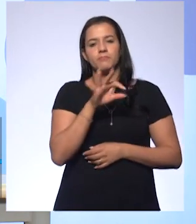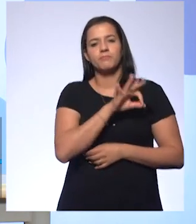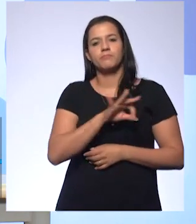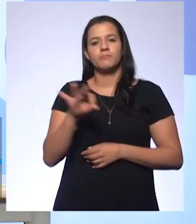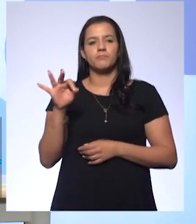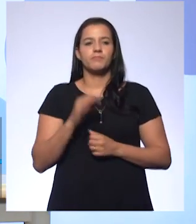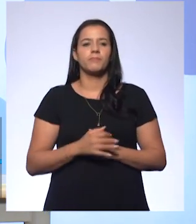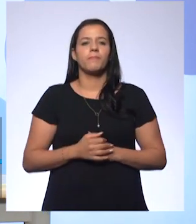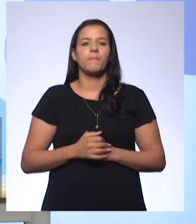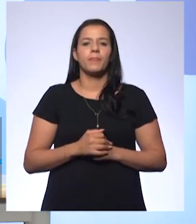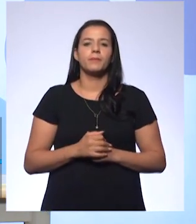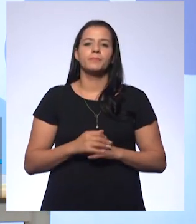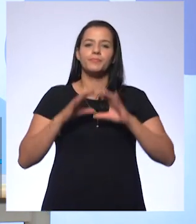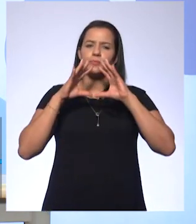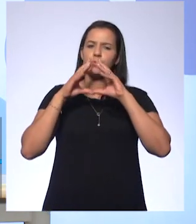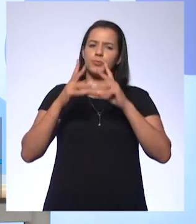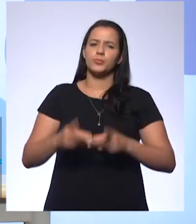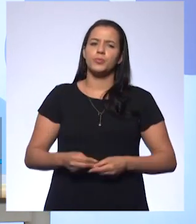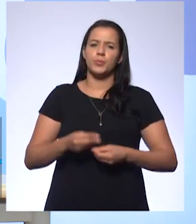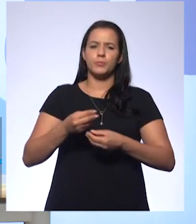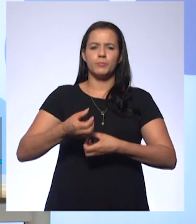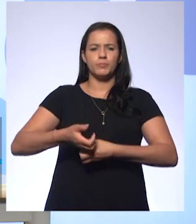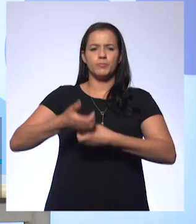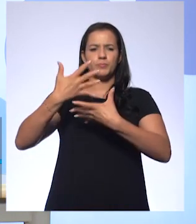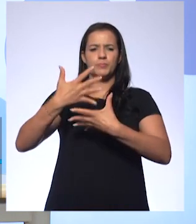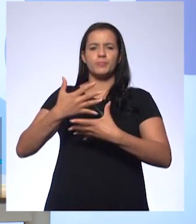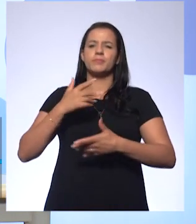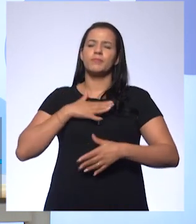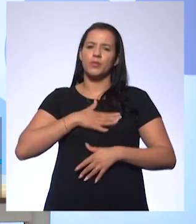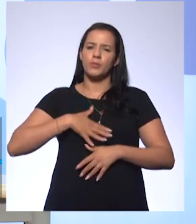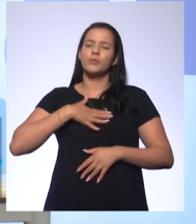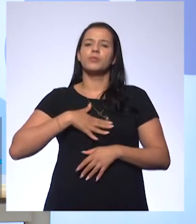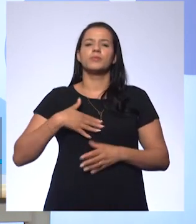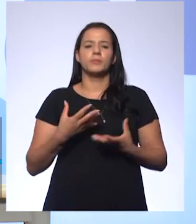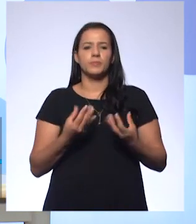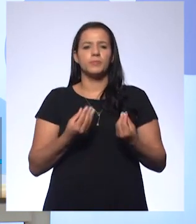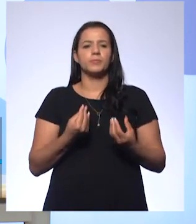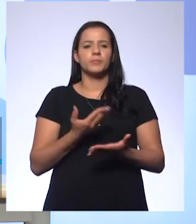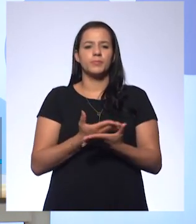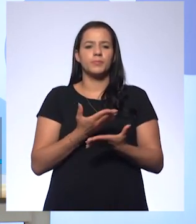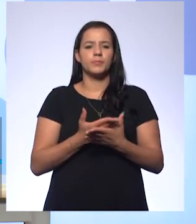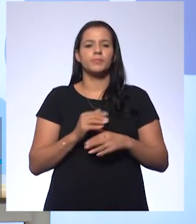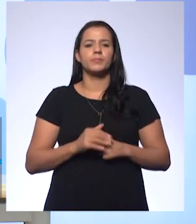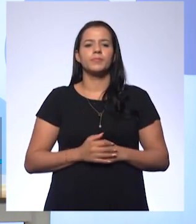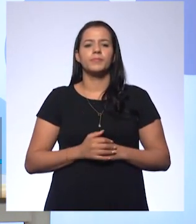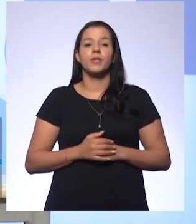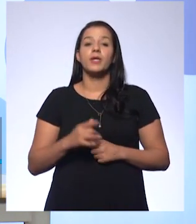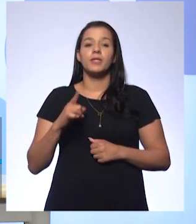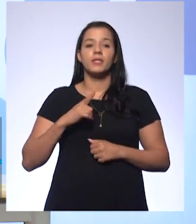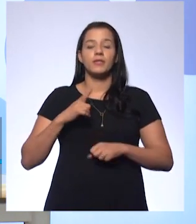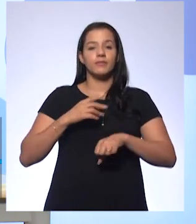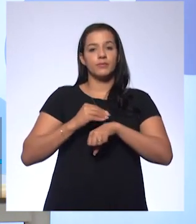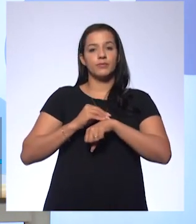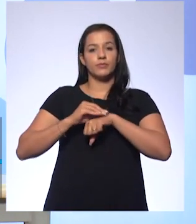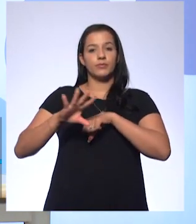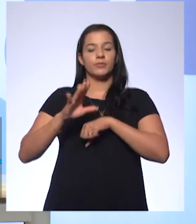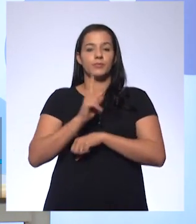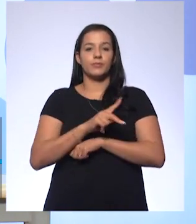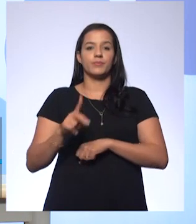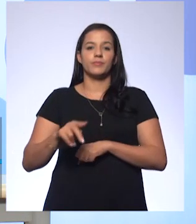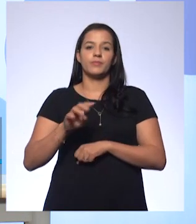Todo mundo aqui parabenizando muito, adorando a aula, ótima explicação, tema interessante, parabéns,